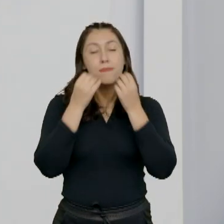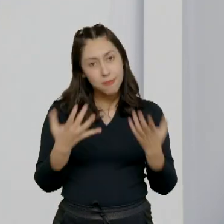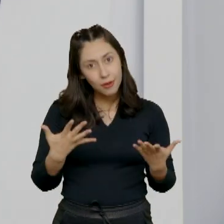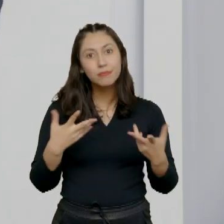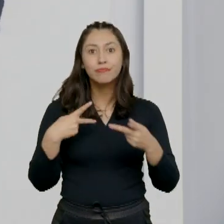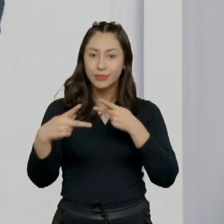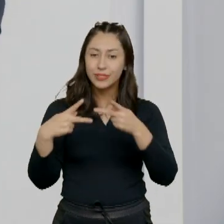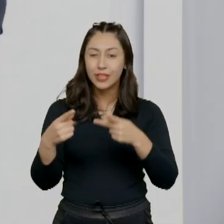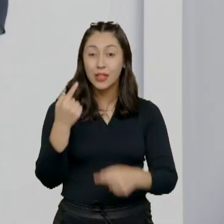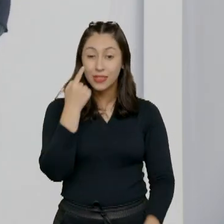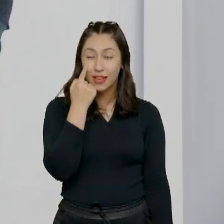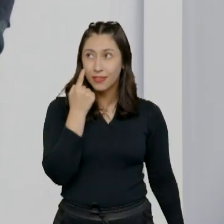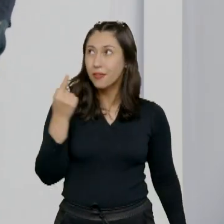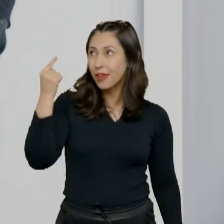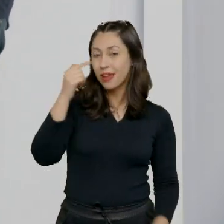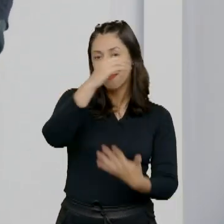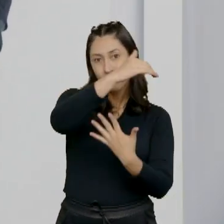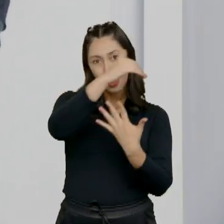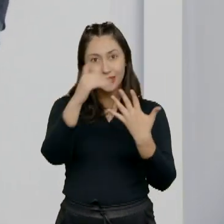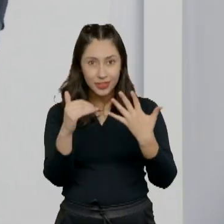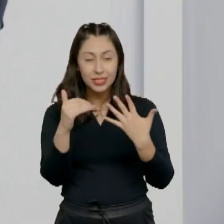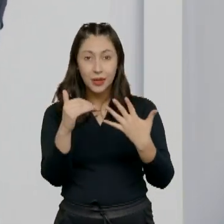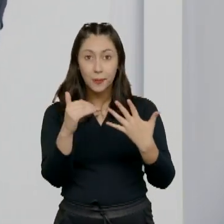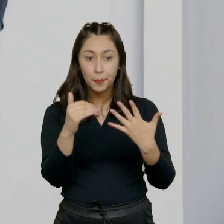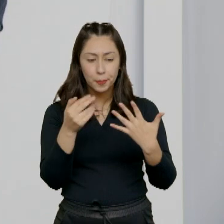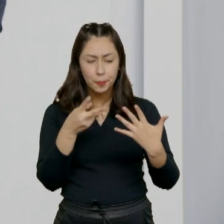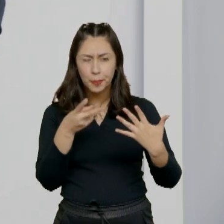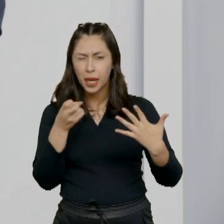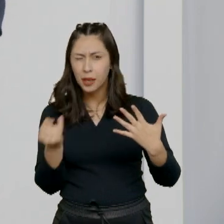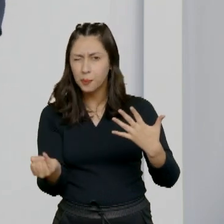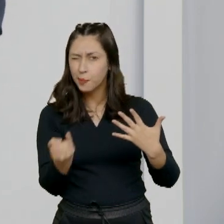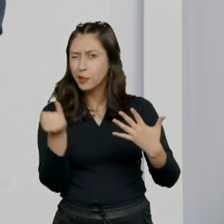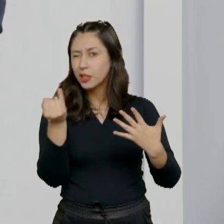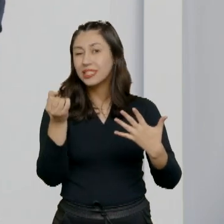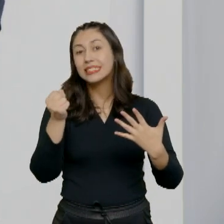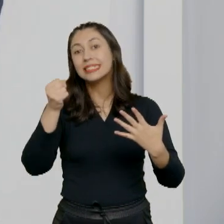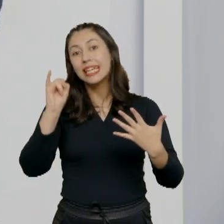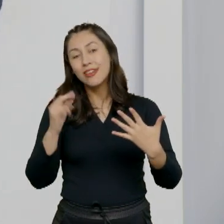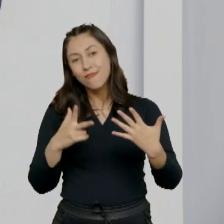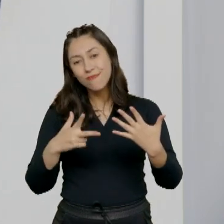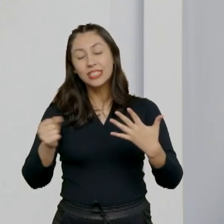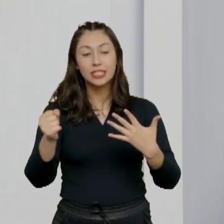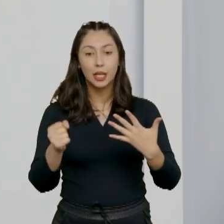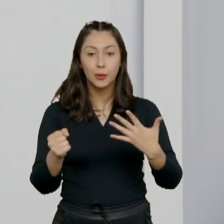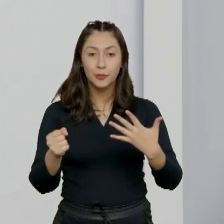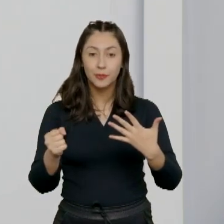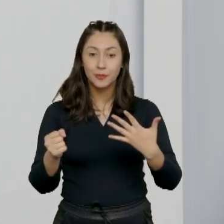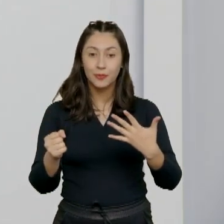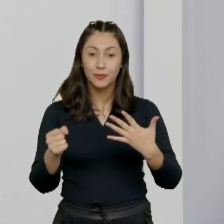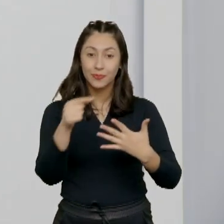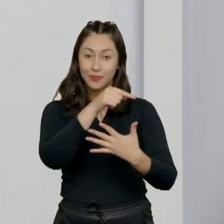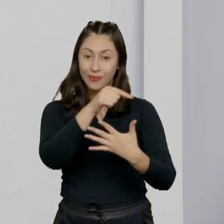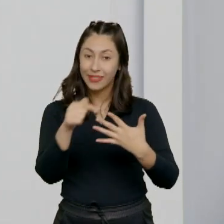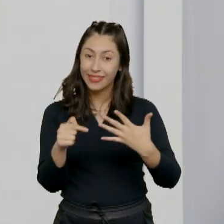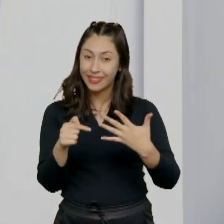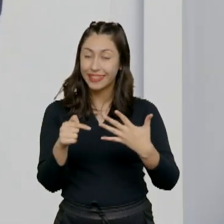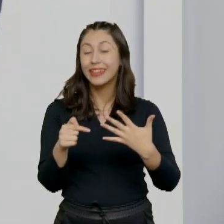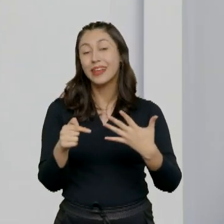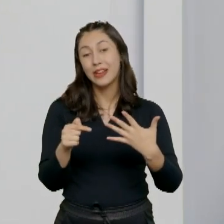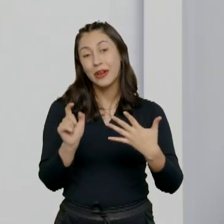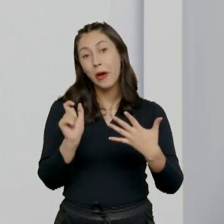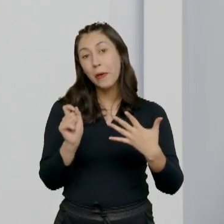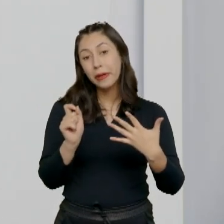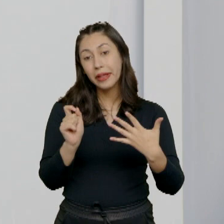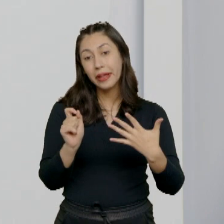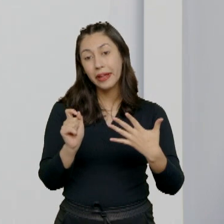São José. Vamos dar uma olhadinha na classificação para ver a importância, caso a vitória venha, para o São José. A primeira parte da tabela, o que interessa aqui hoje